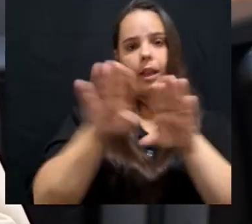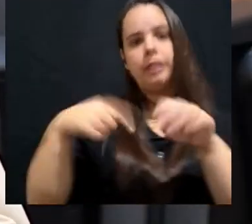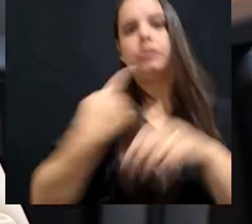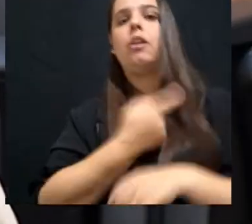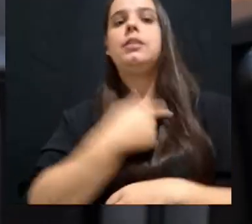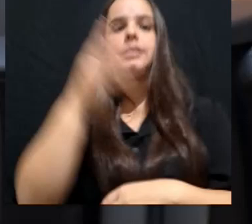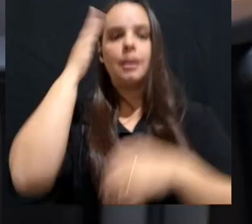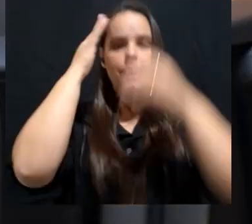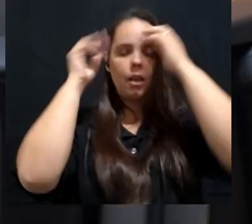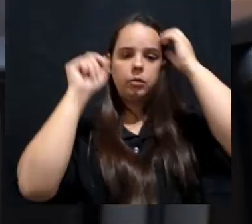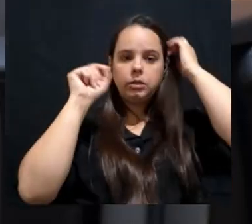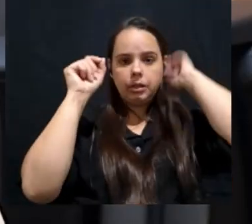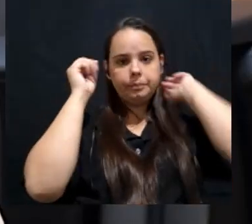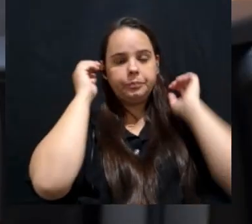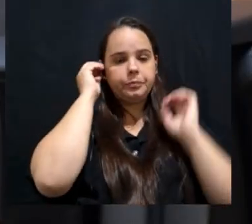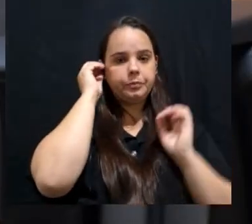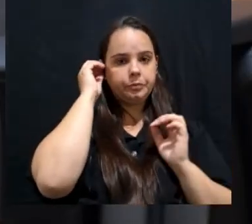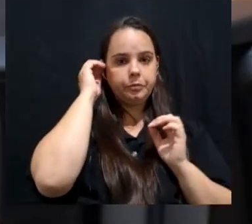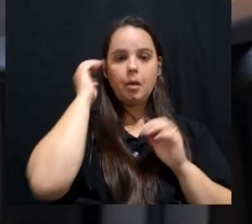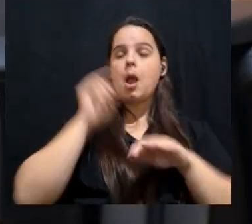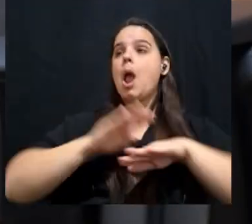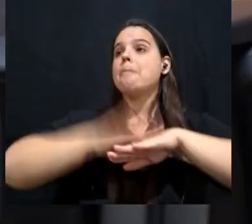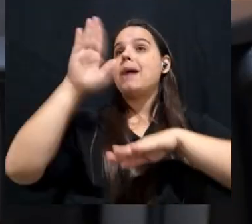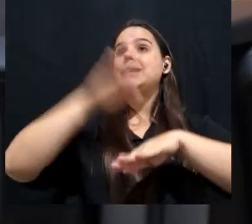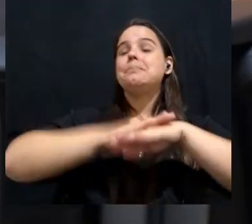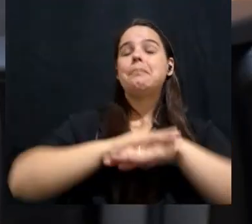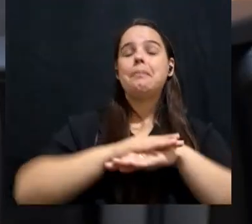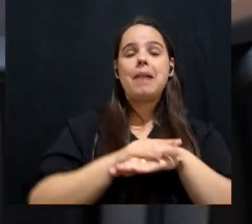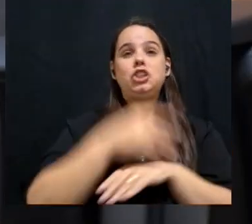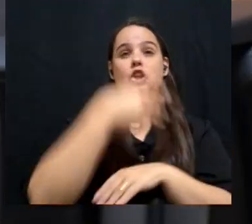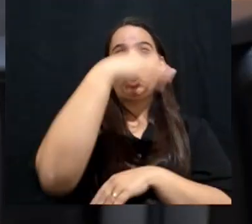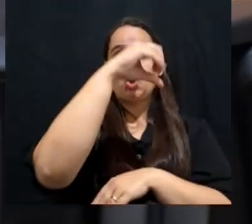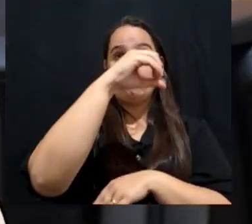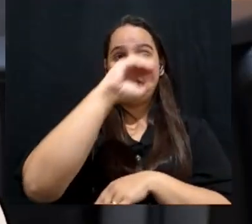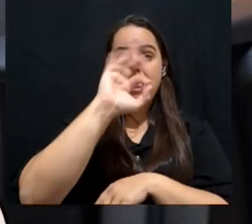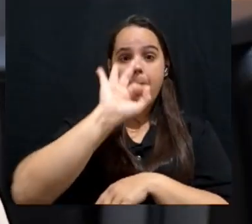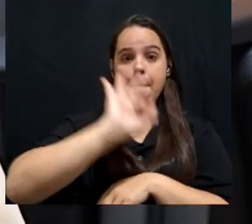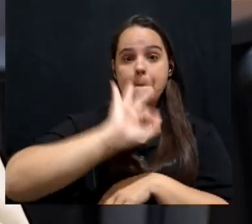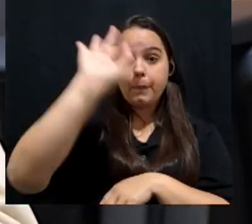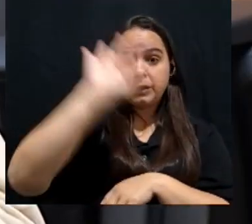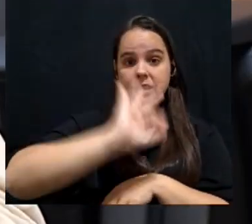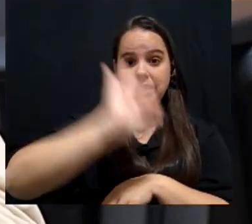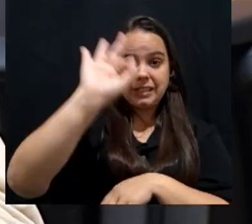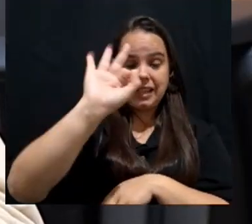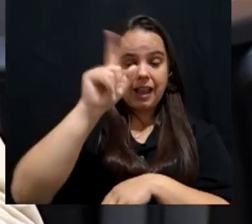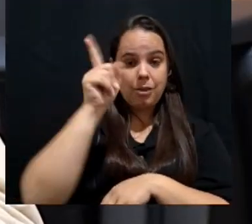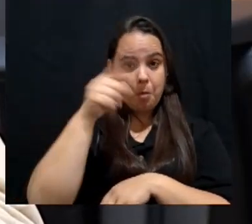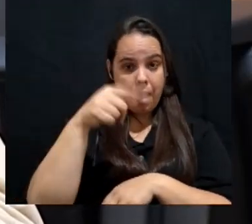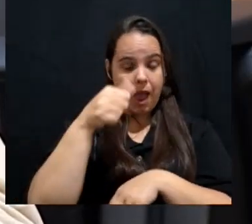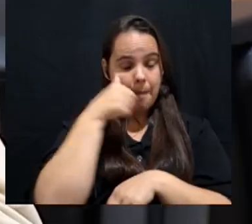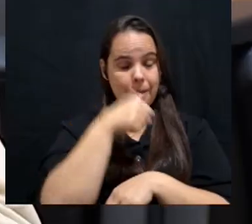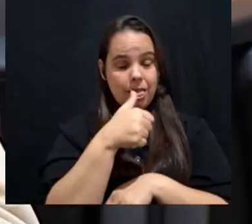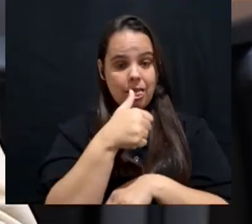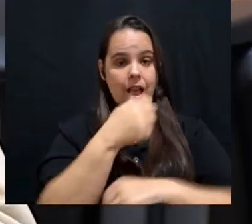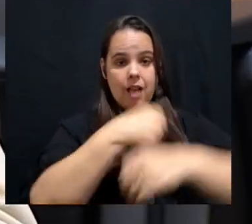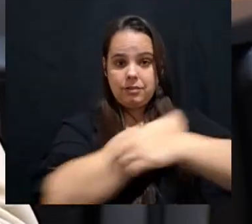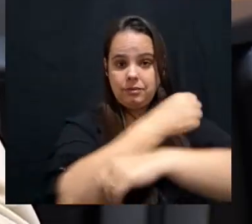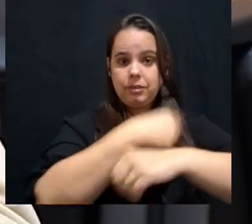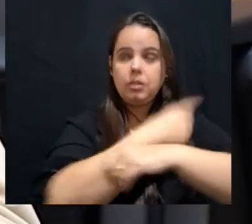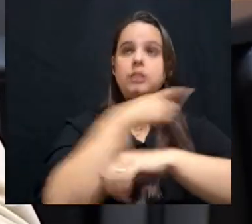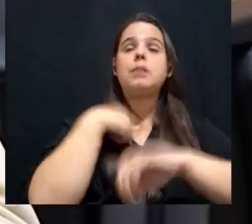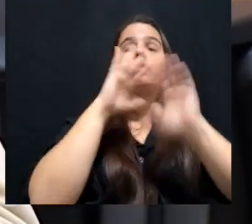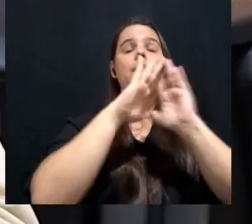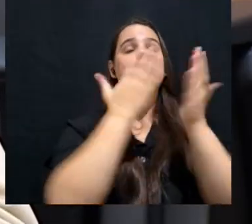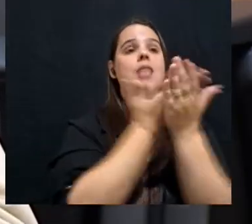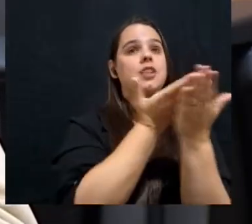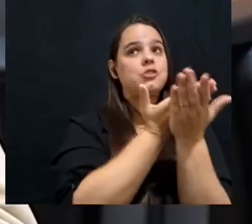onde mais de 90% são mulheres, né, que estão à frente. A gente obviamente está falando das escolas, mas também